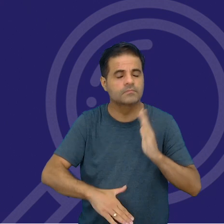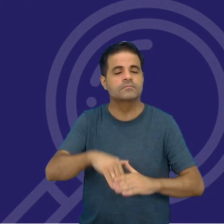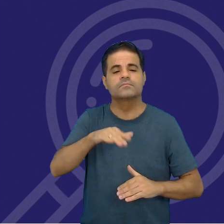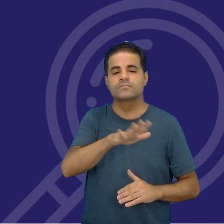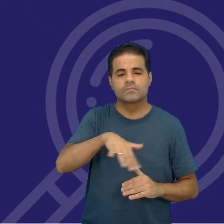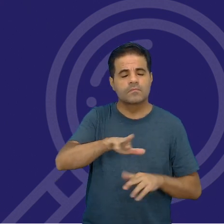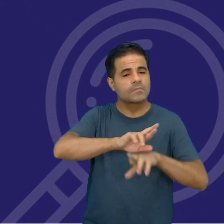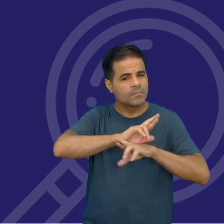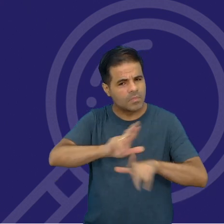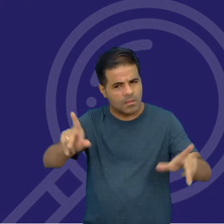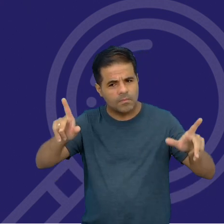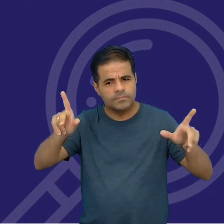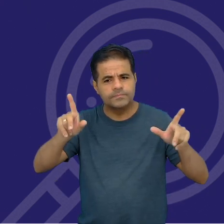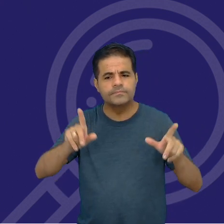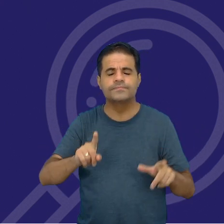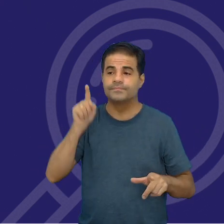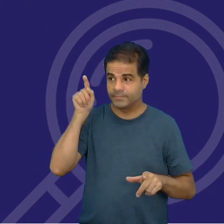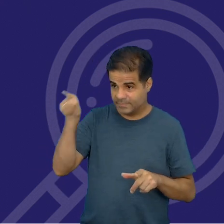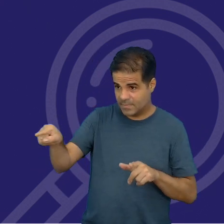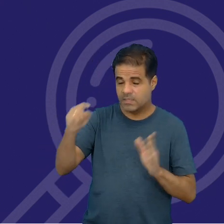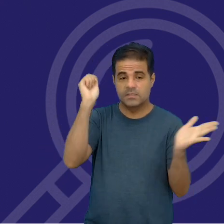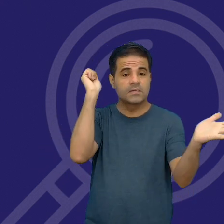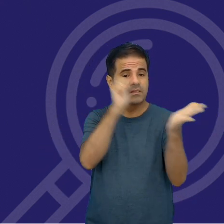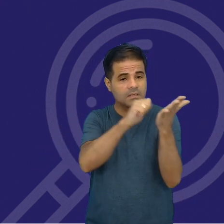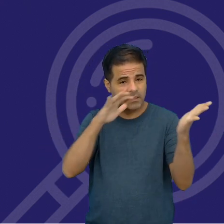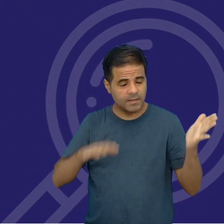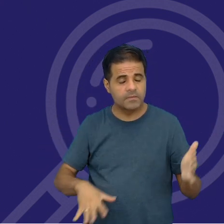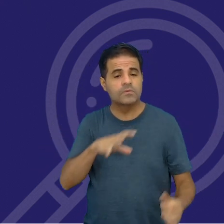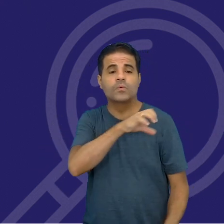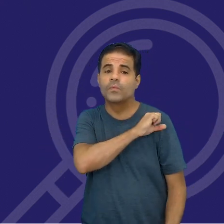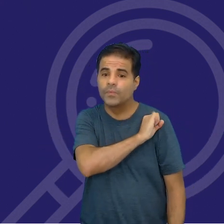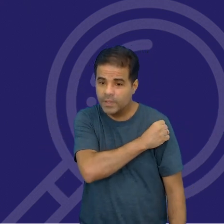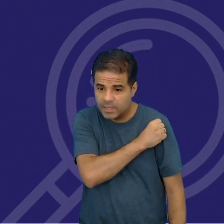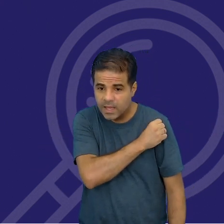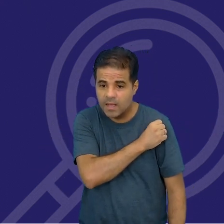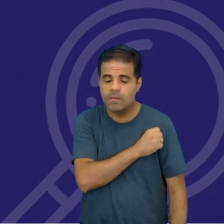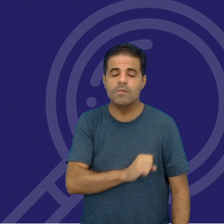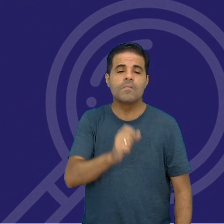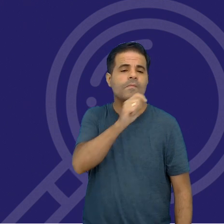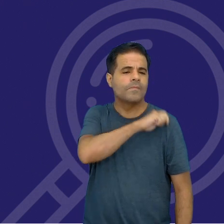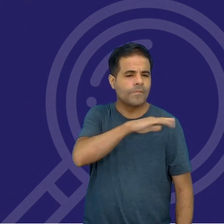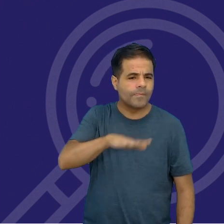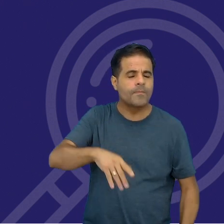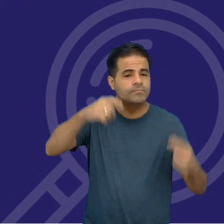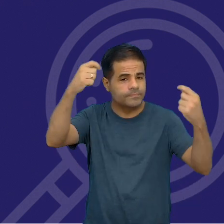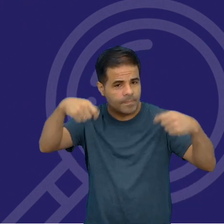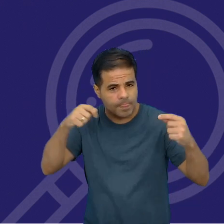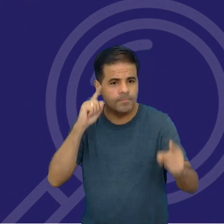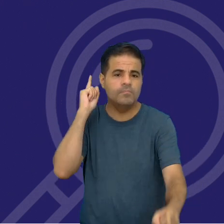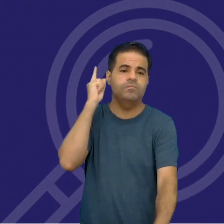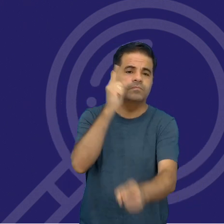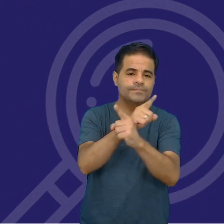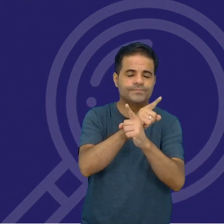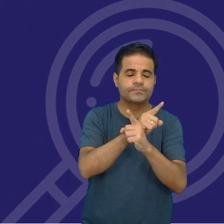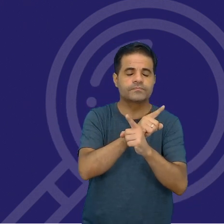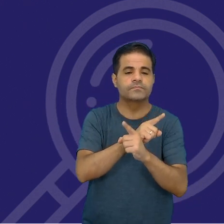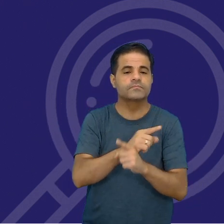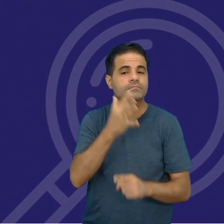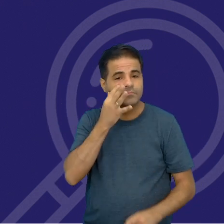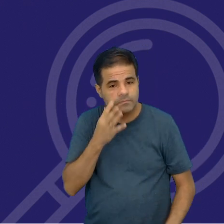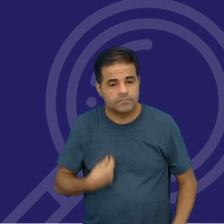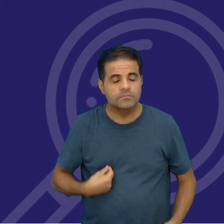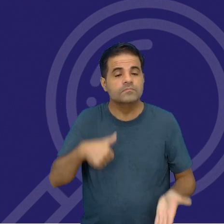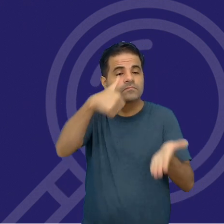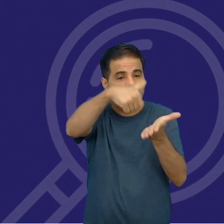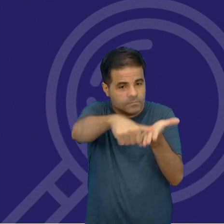aprofundamento diferentes. Nessa atividade do 8º ano, os alunos precisam identificar os símbolos presentes nas